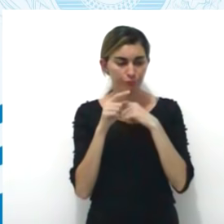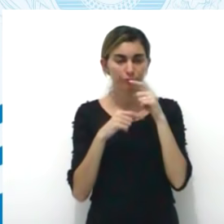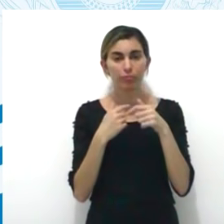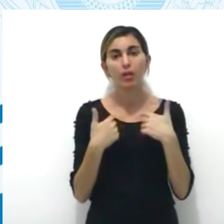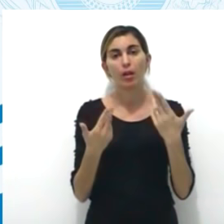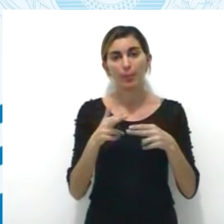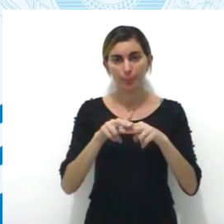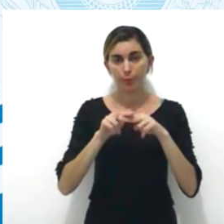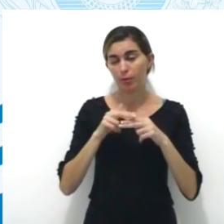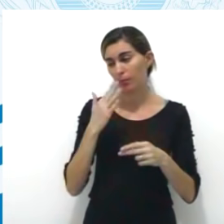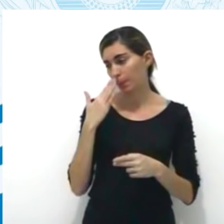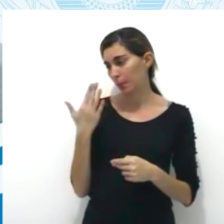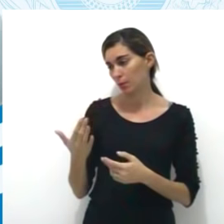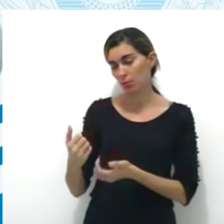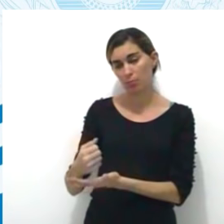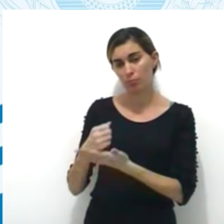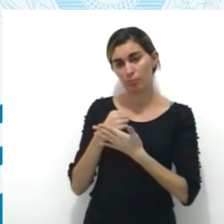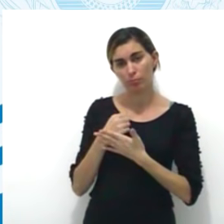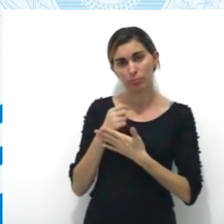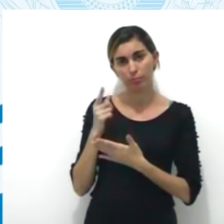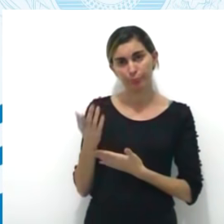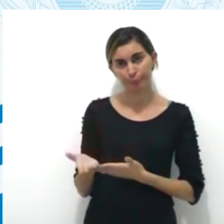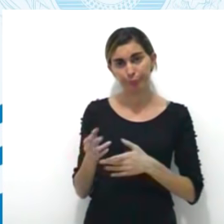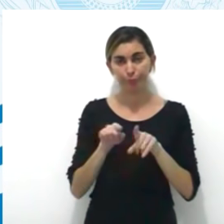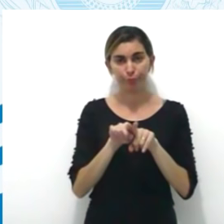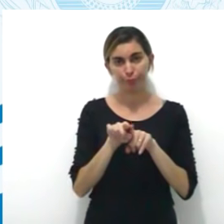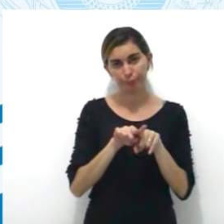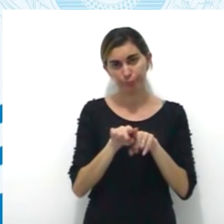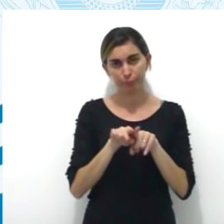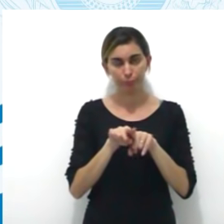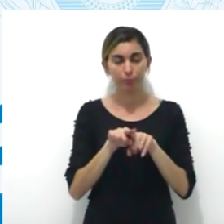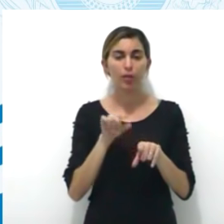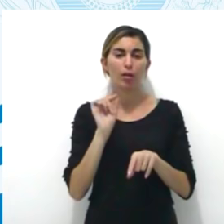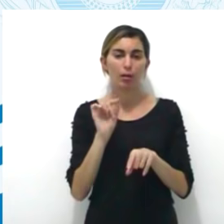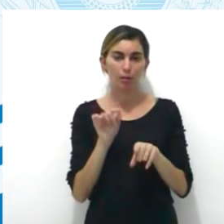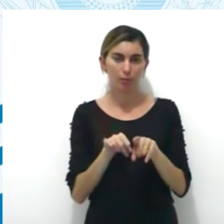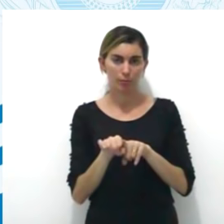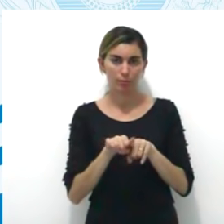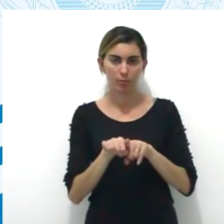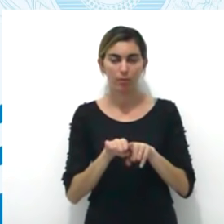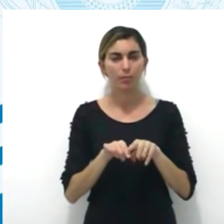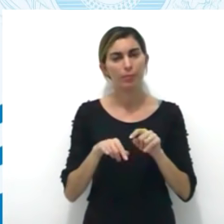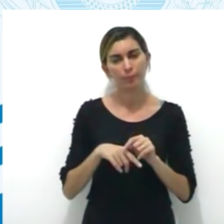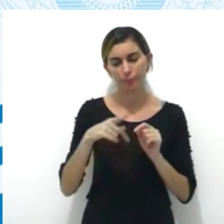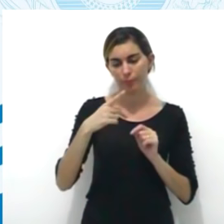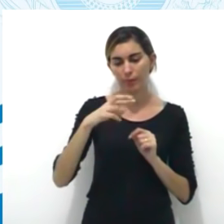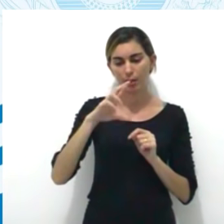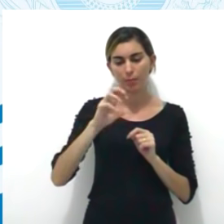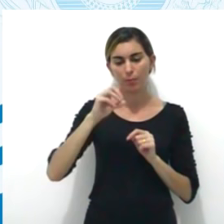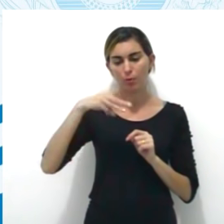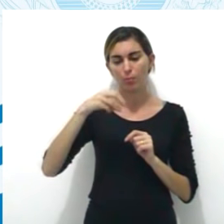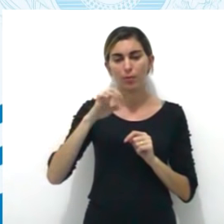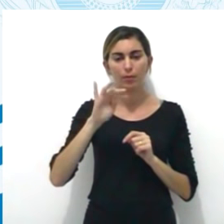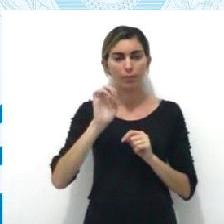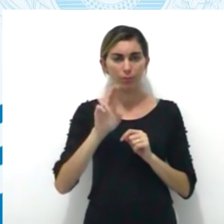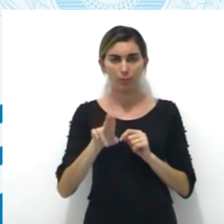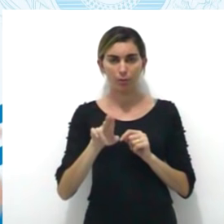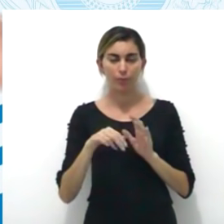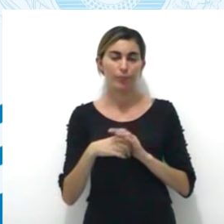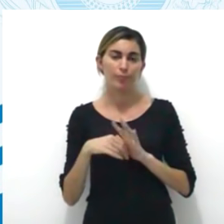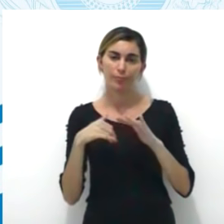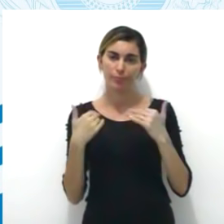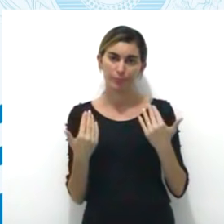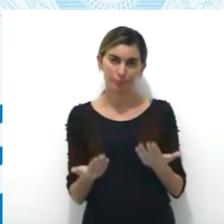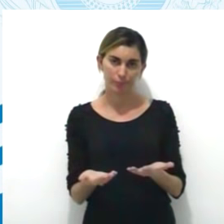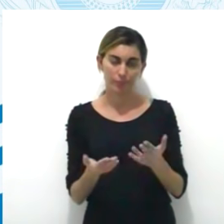trabalho, aí por isso pede ajuda a quem? A seu irmão. Quem era o seu irmão? Prometeu.